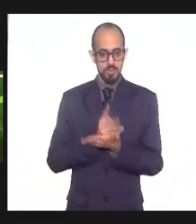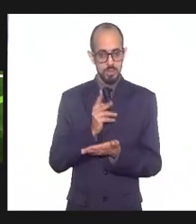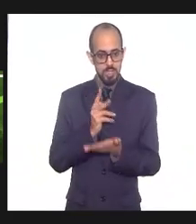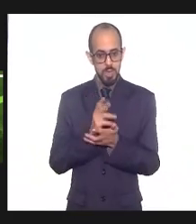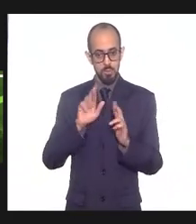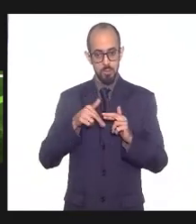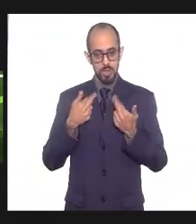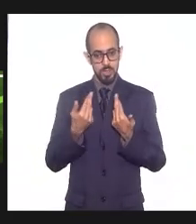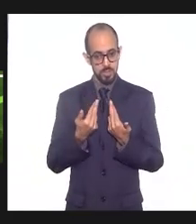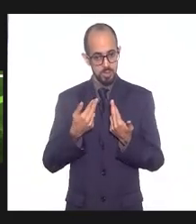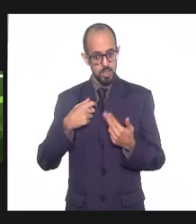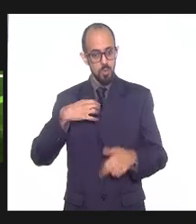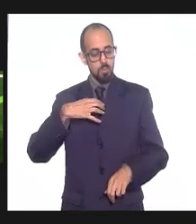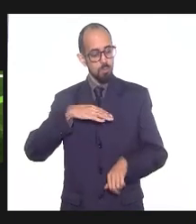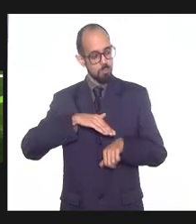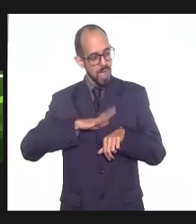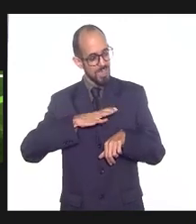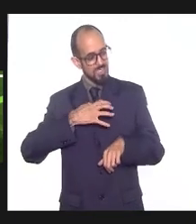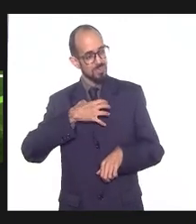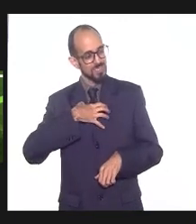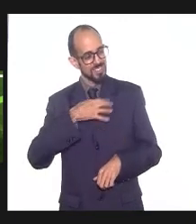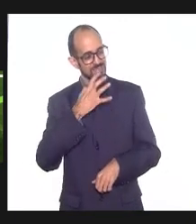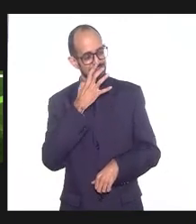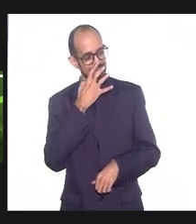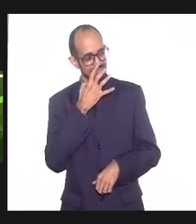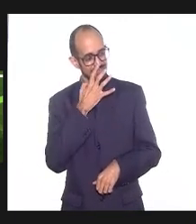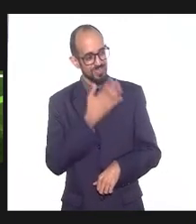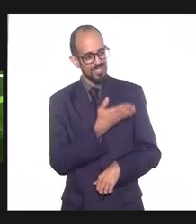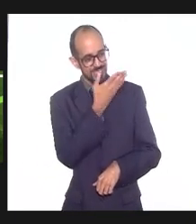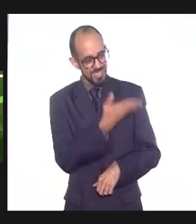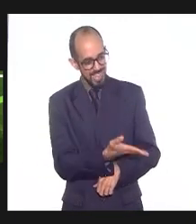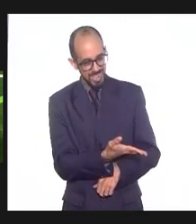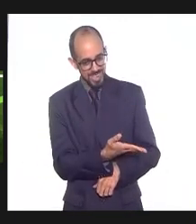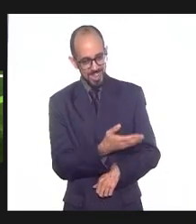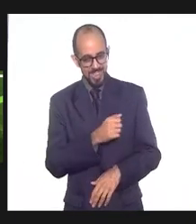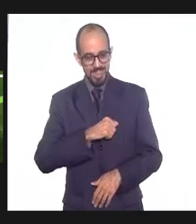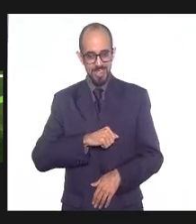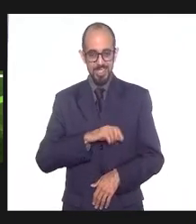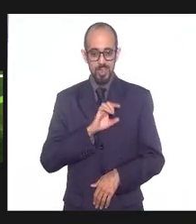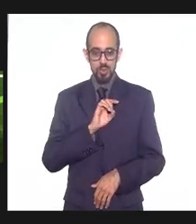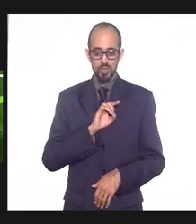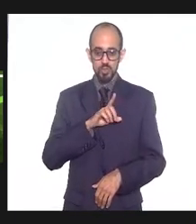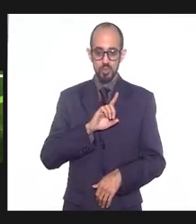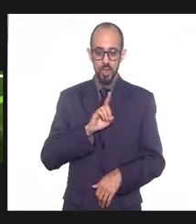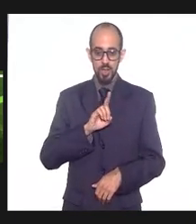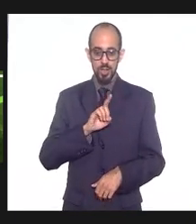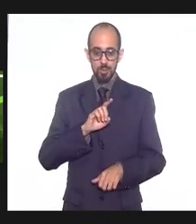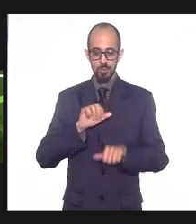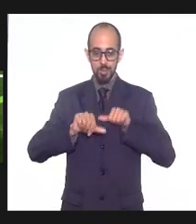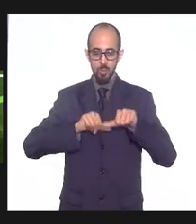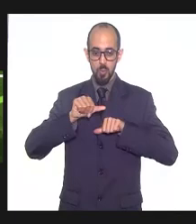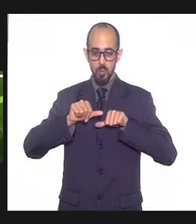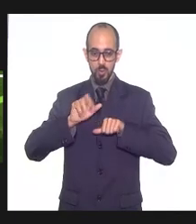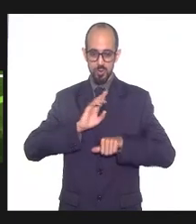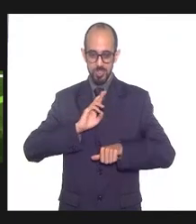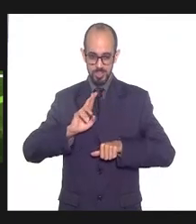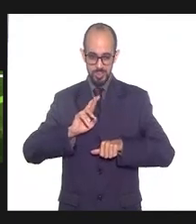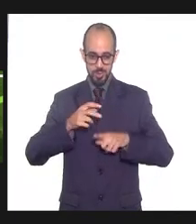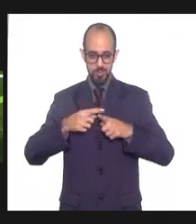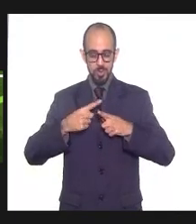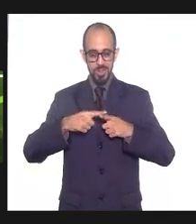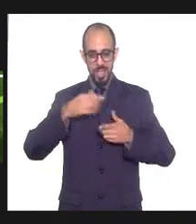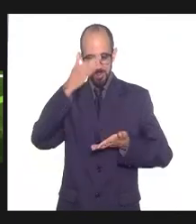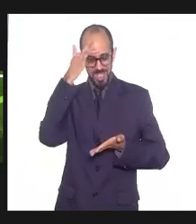mais eu fico fã dela. Só não me converto porque nessa altura da vida a minha convicção na Umbanda é tão forte